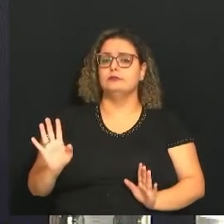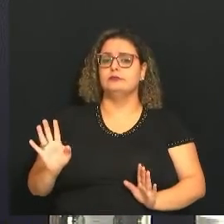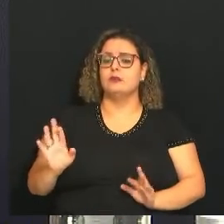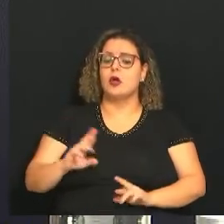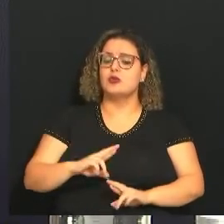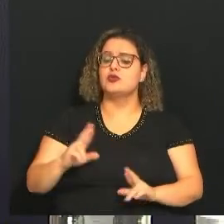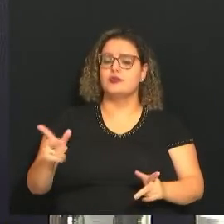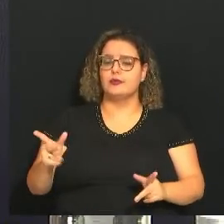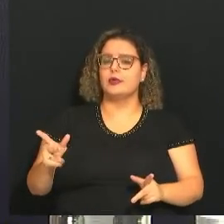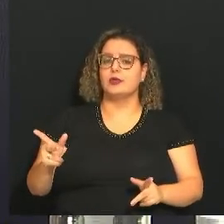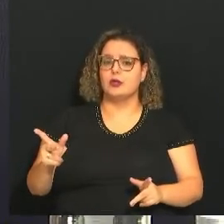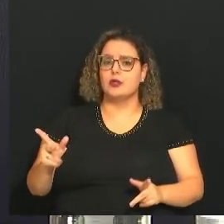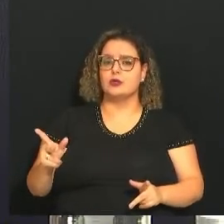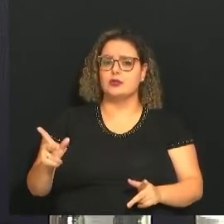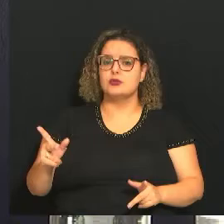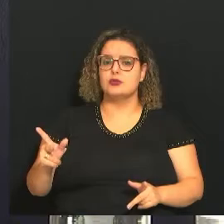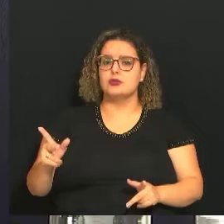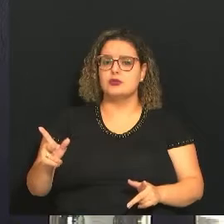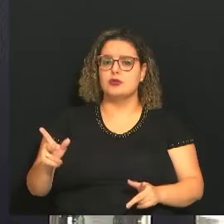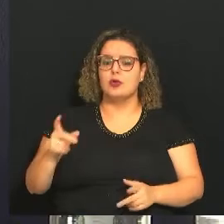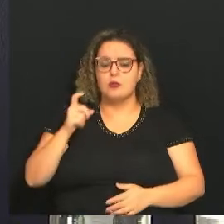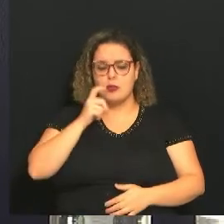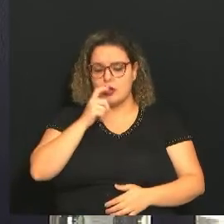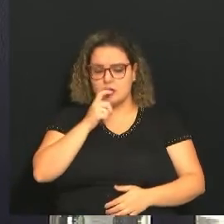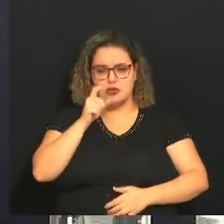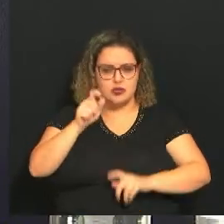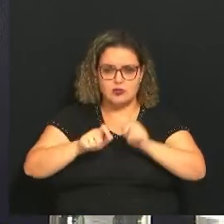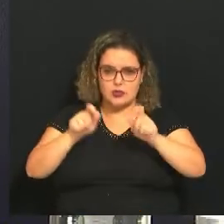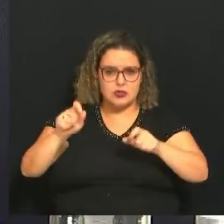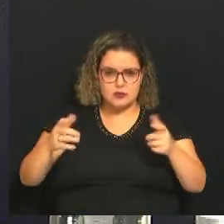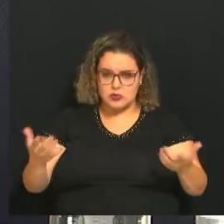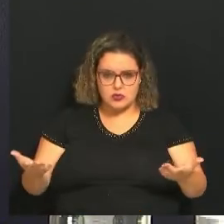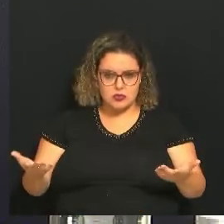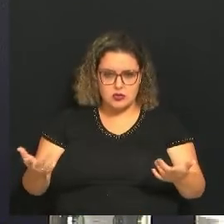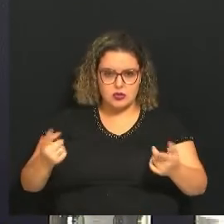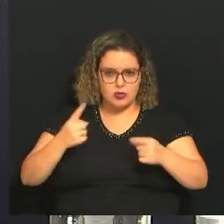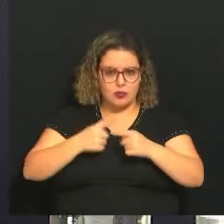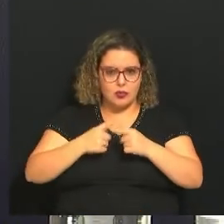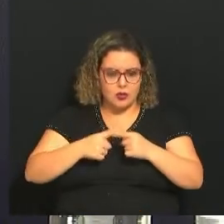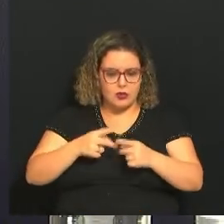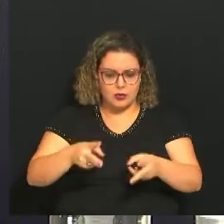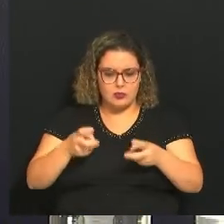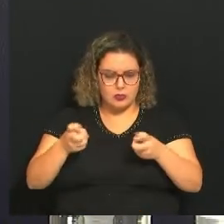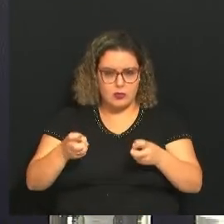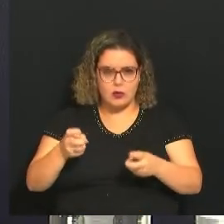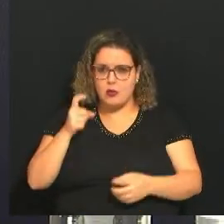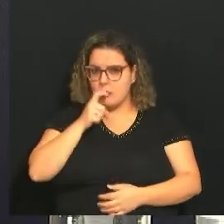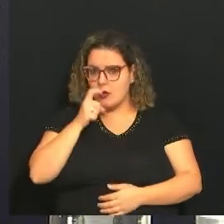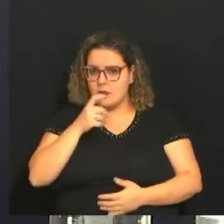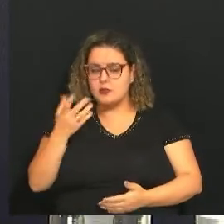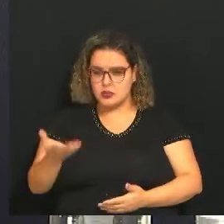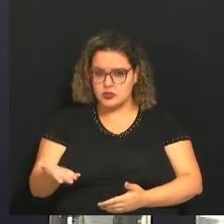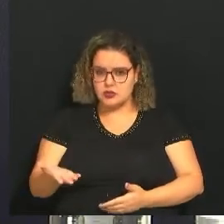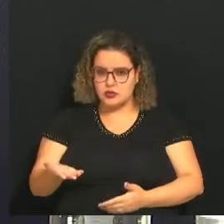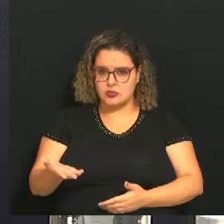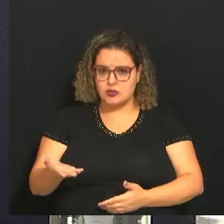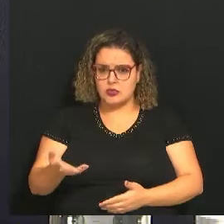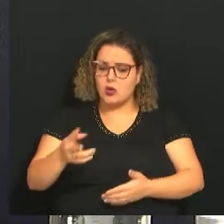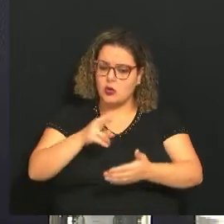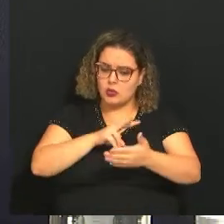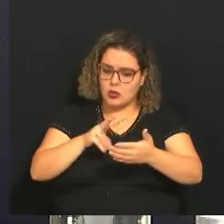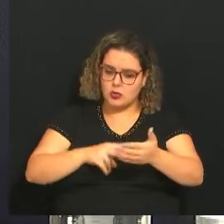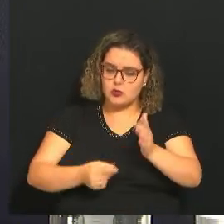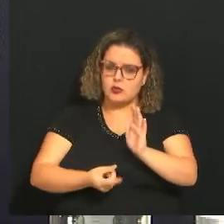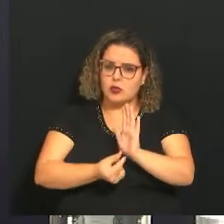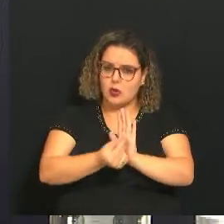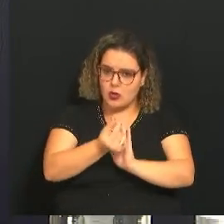aí mentir né, para a população, porque é isso que a gente está vendo. É uma mentira, porque diante da leitura do orçamento, que a